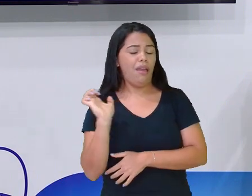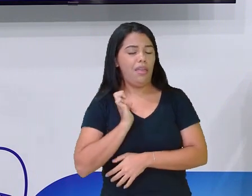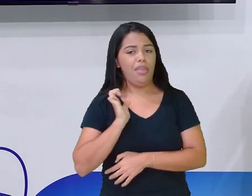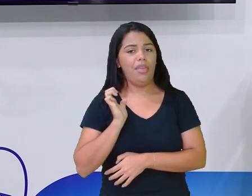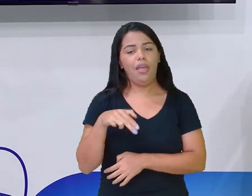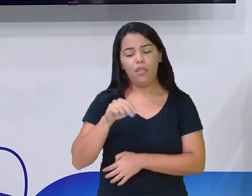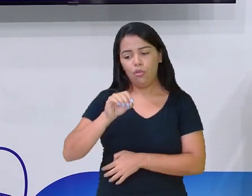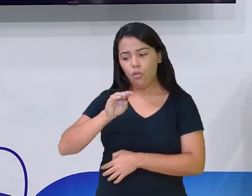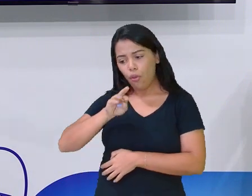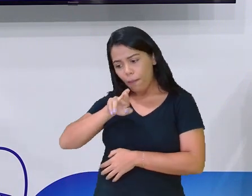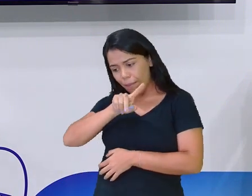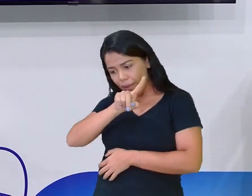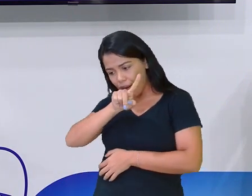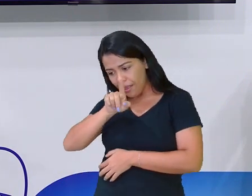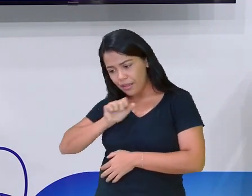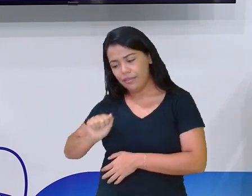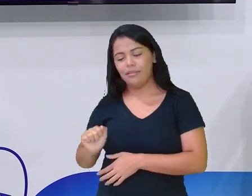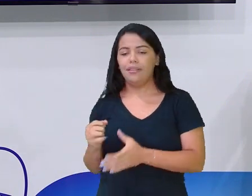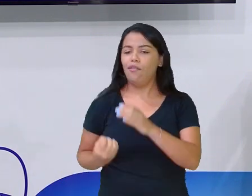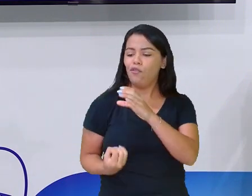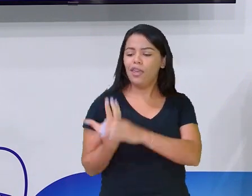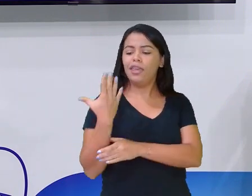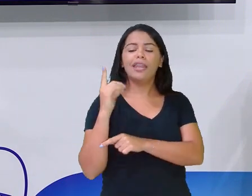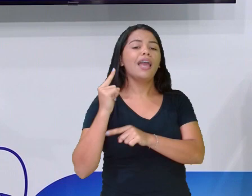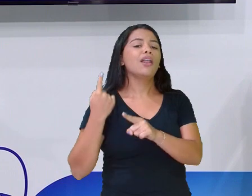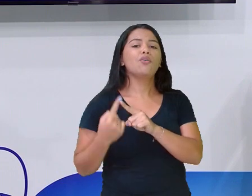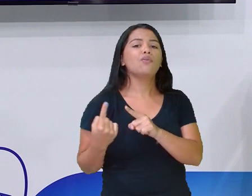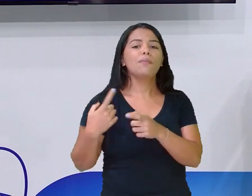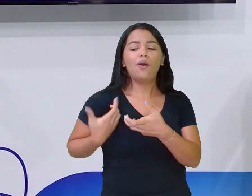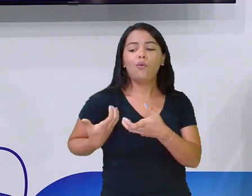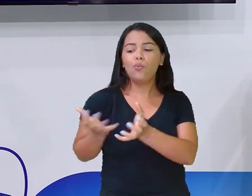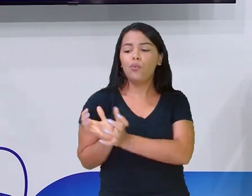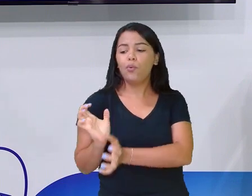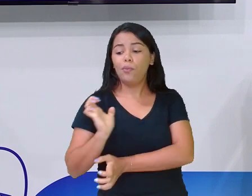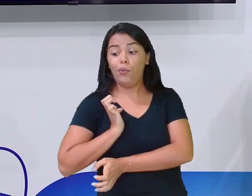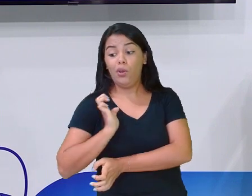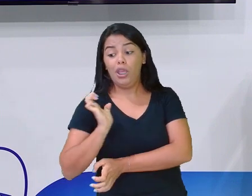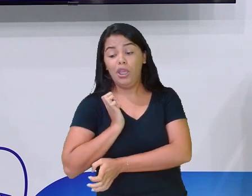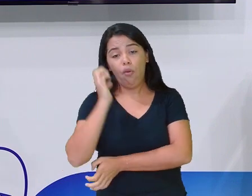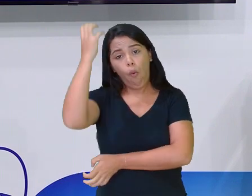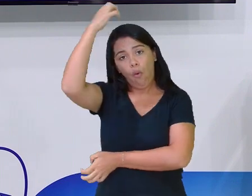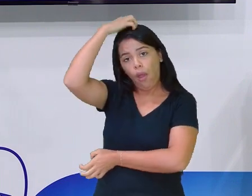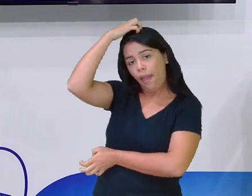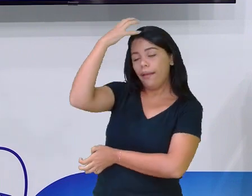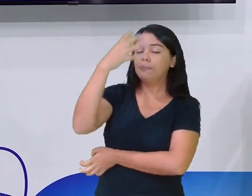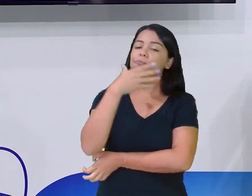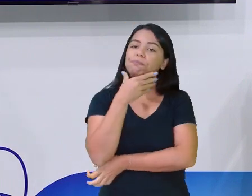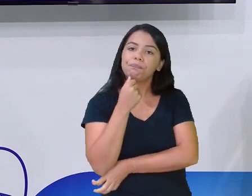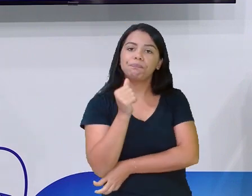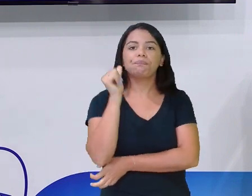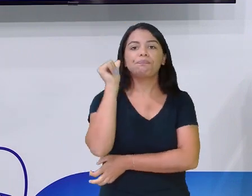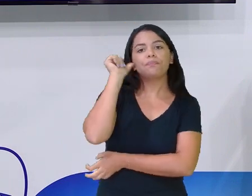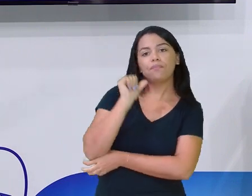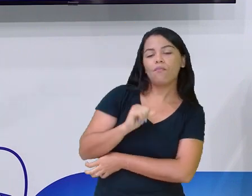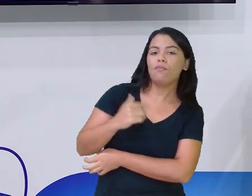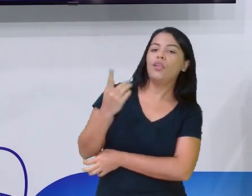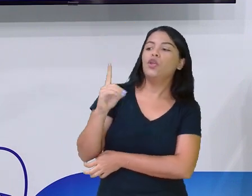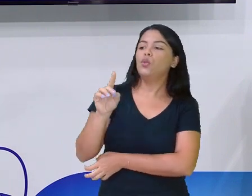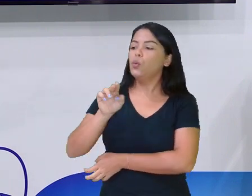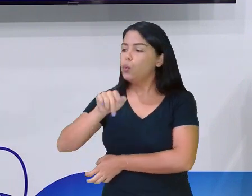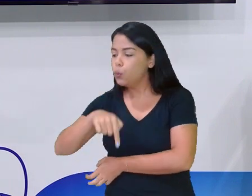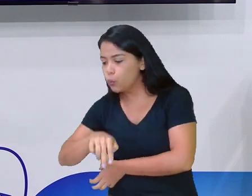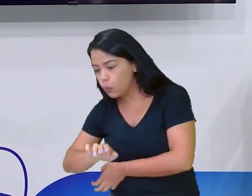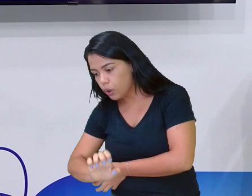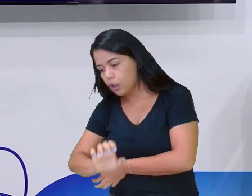seja, surgiu para a elite, para os reis, rainhas, os nobres, os duques, as